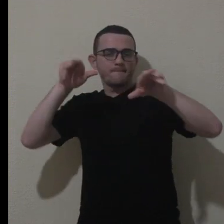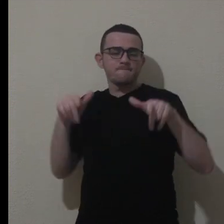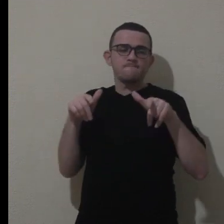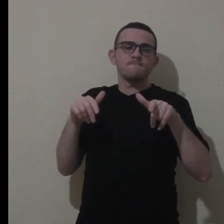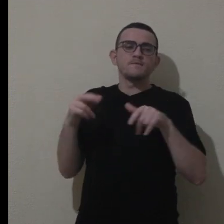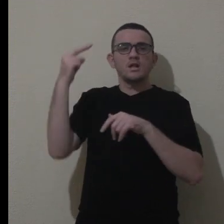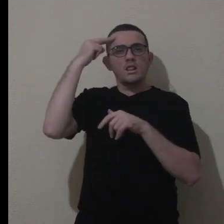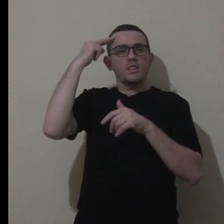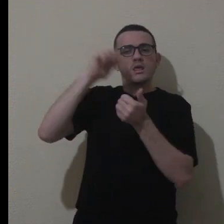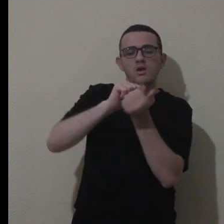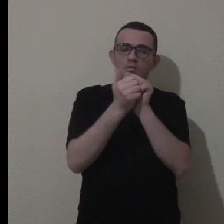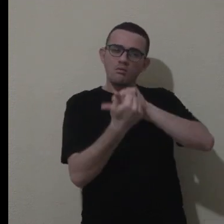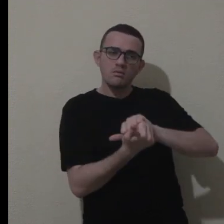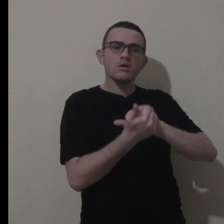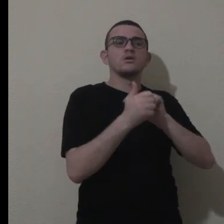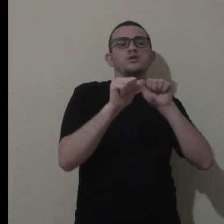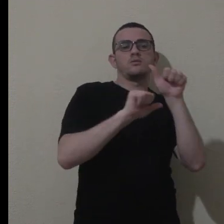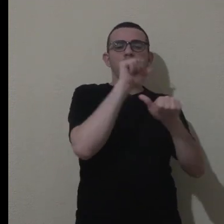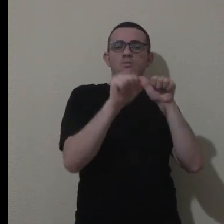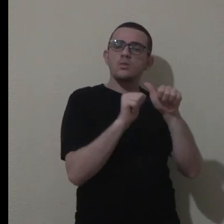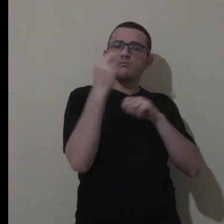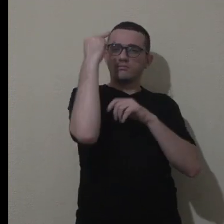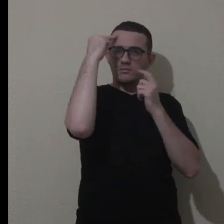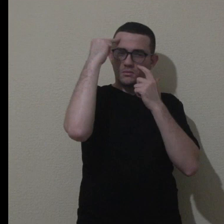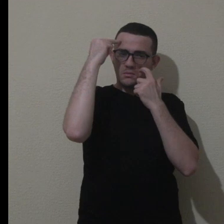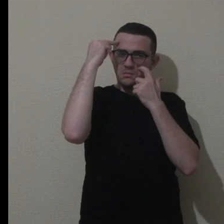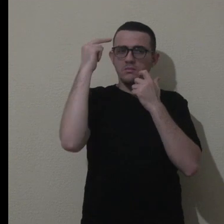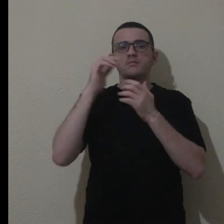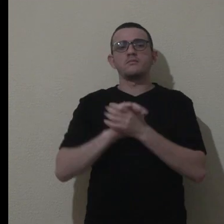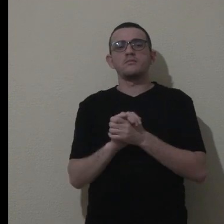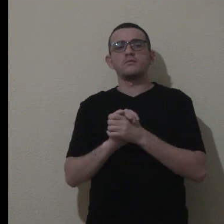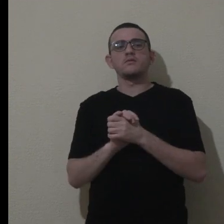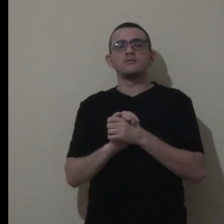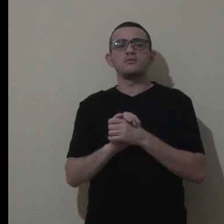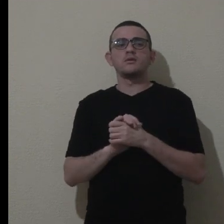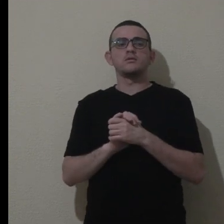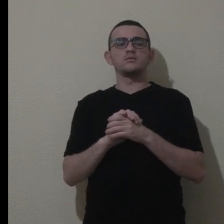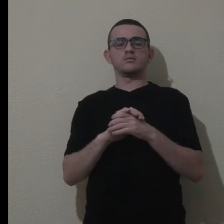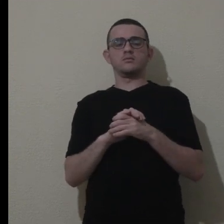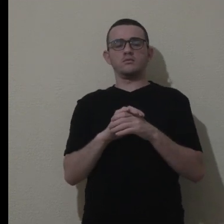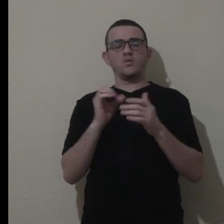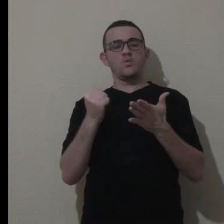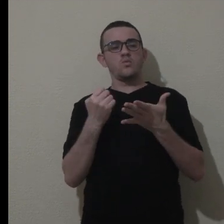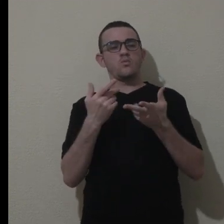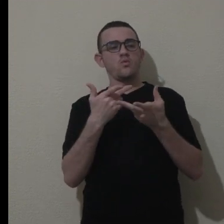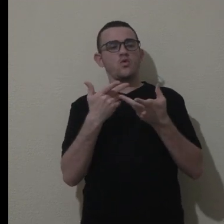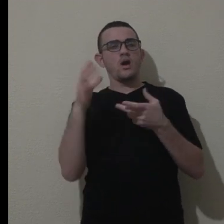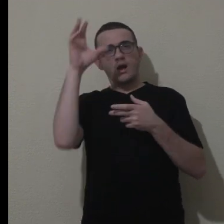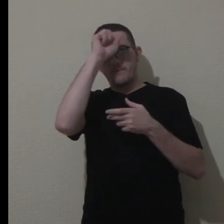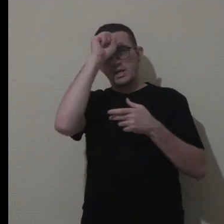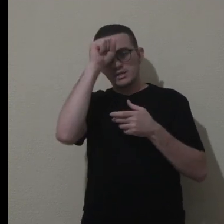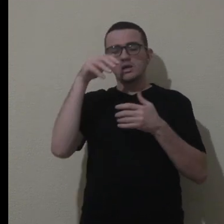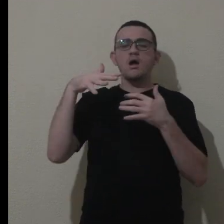de neuroreabilitação em alterações neurológicas, doenças musculoesqueléticas, consolidação